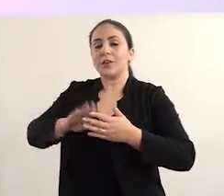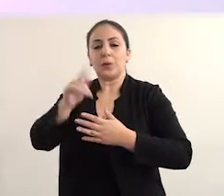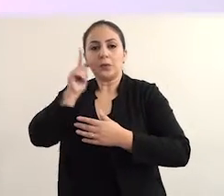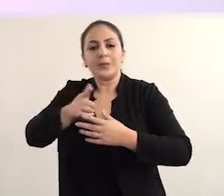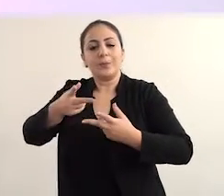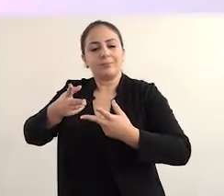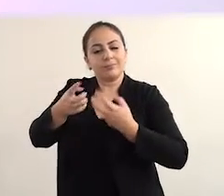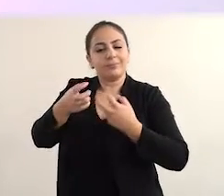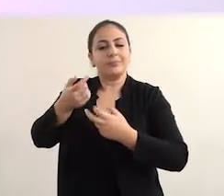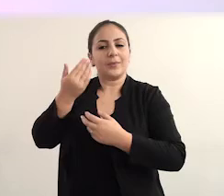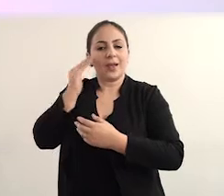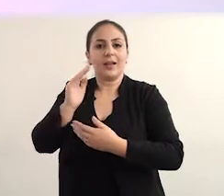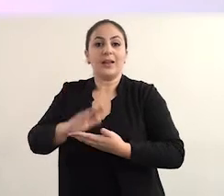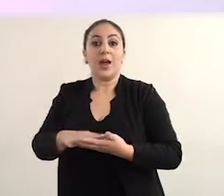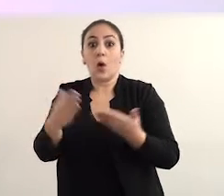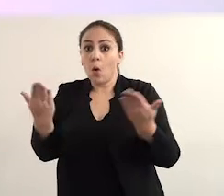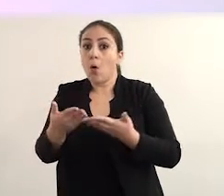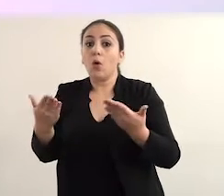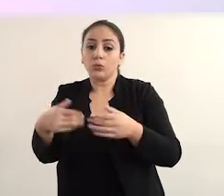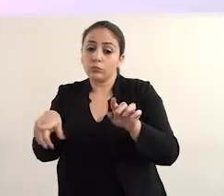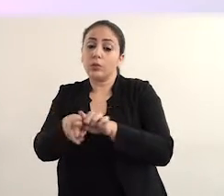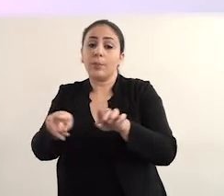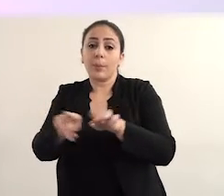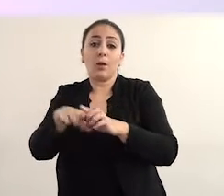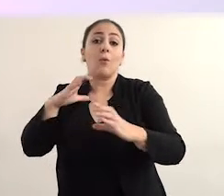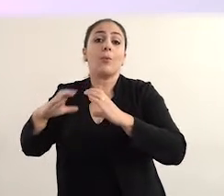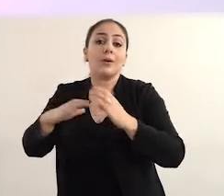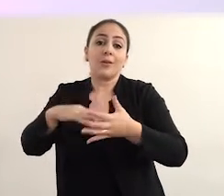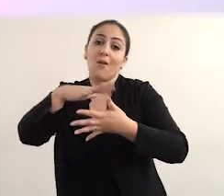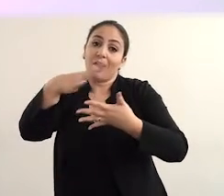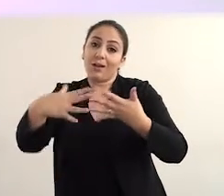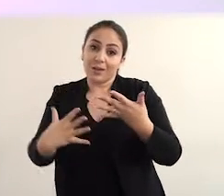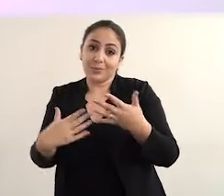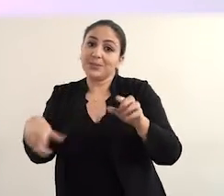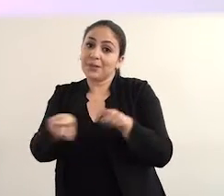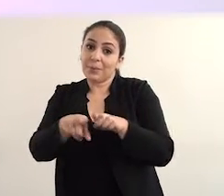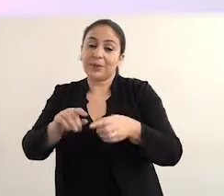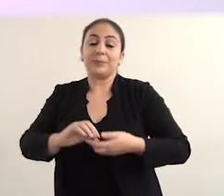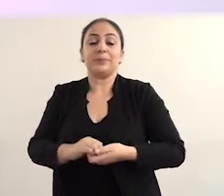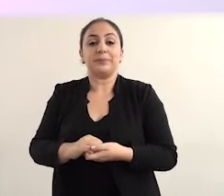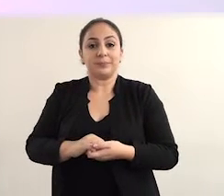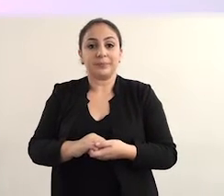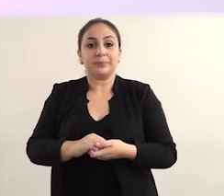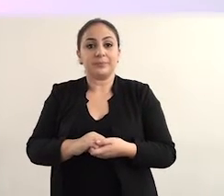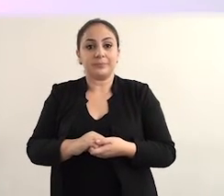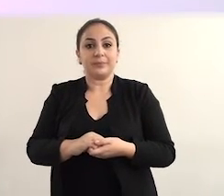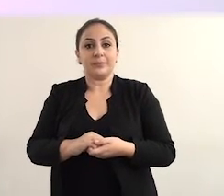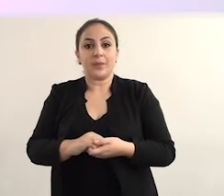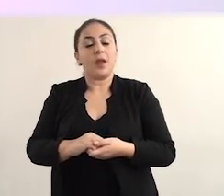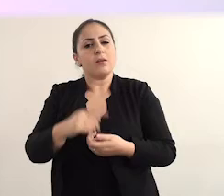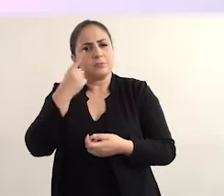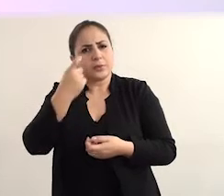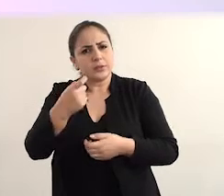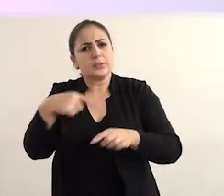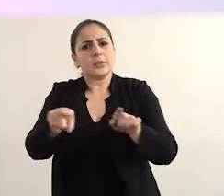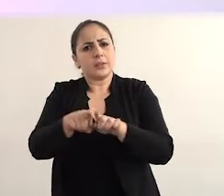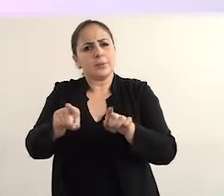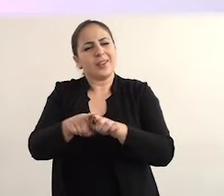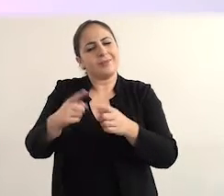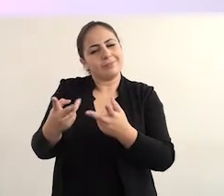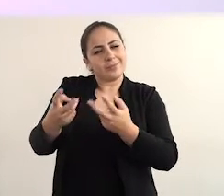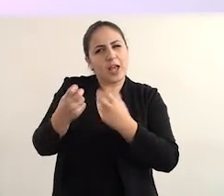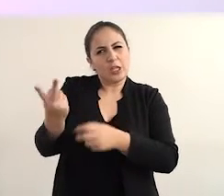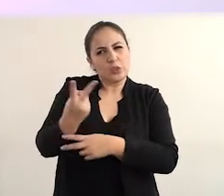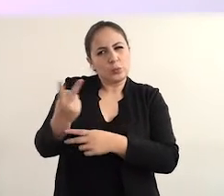enfim. E hoje ela se comunica em Libras com a Mana. Que legal. Né? E é bem interessante ver as duas